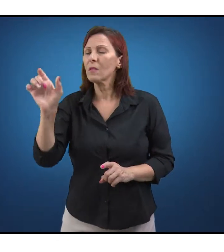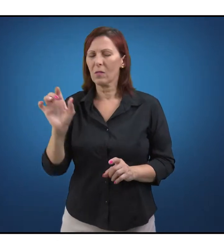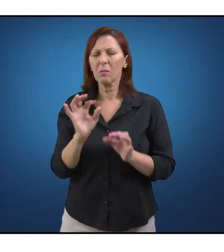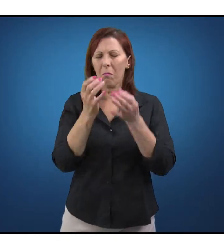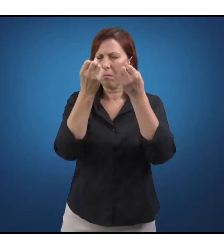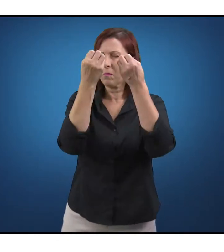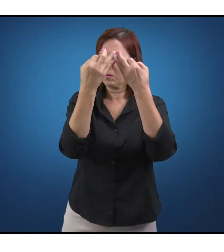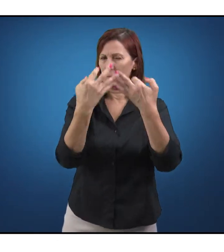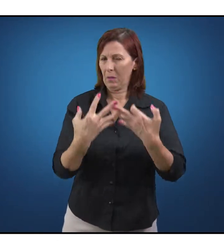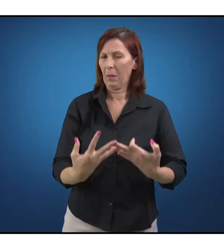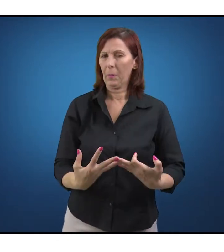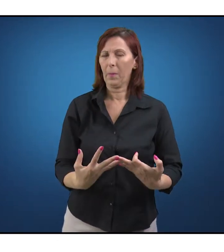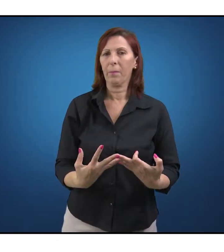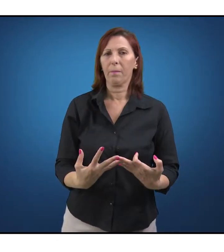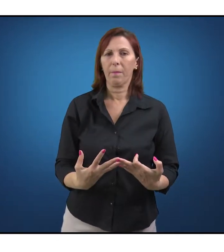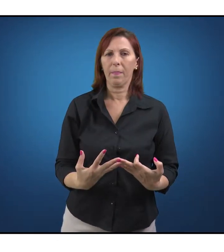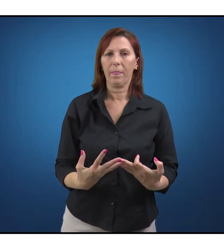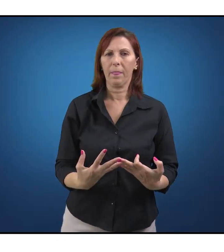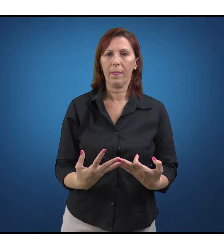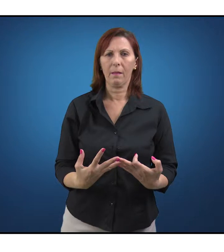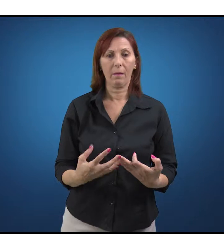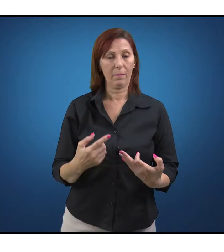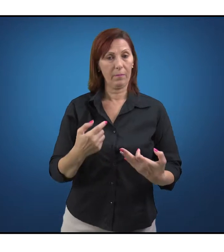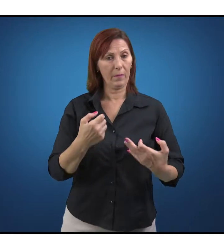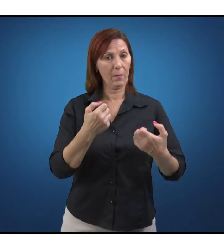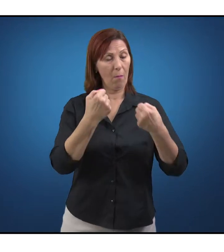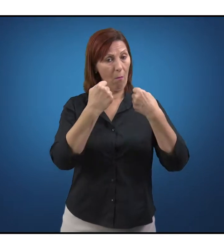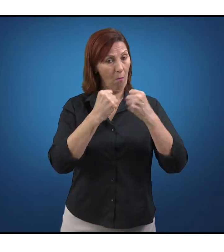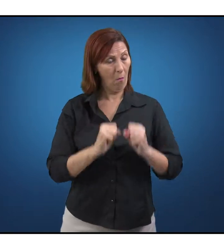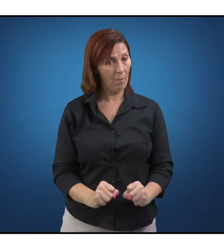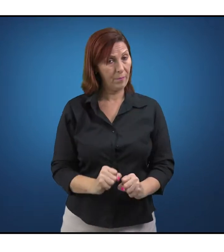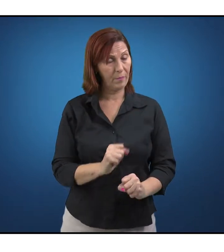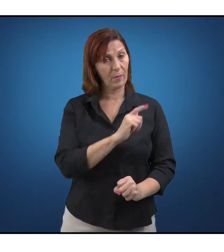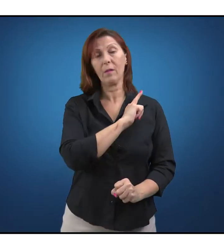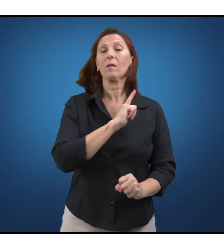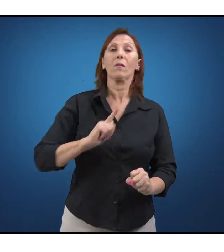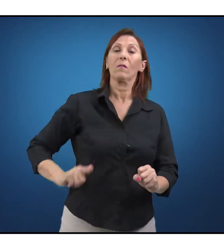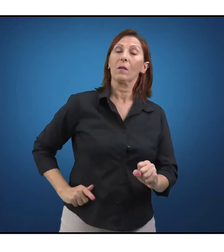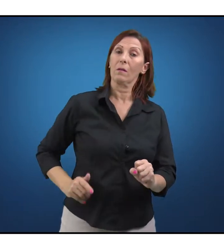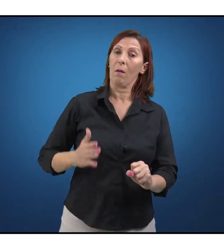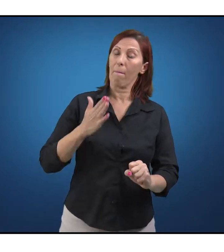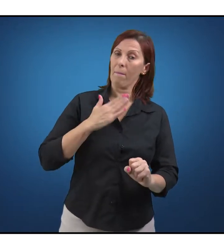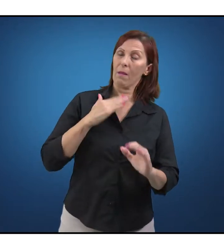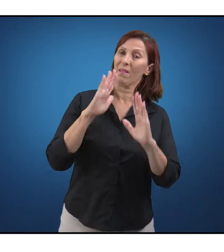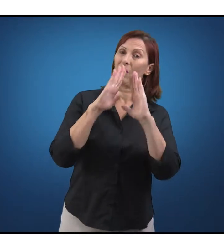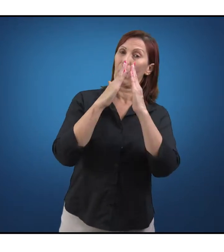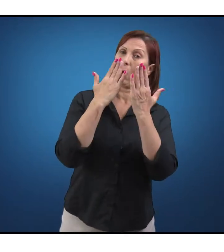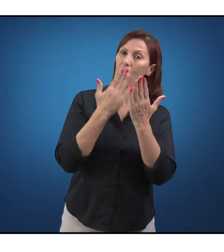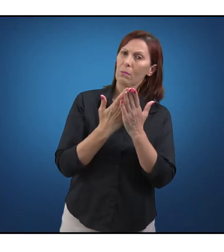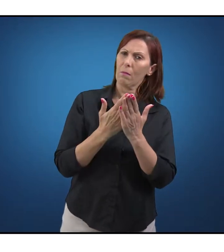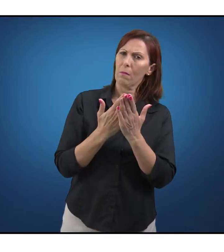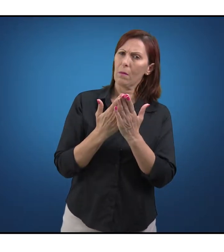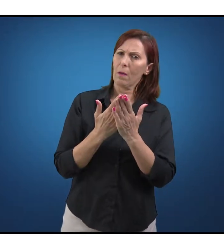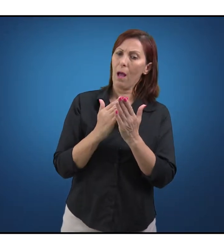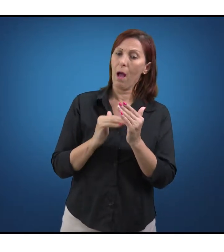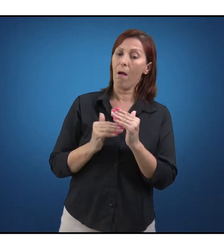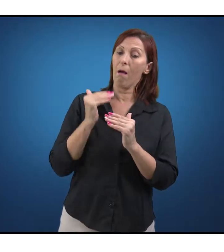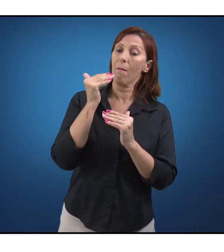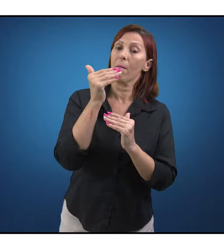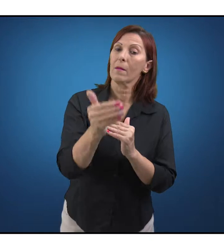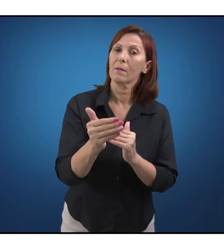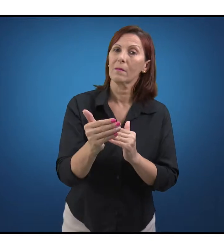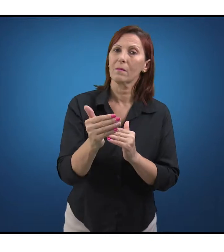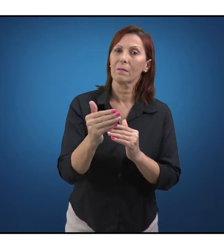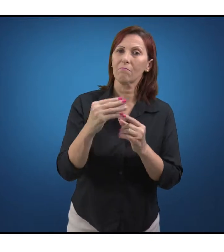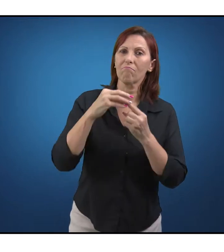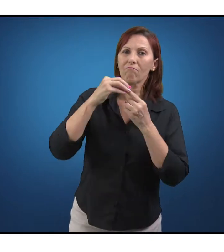isso. Eu posso governar a minha escola partindo dos princípios